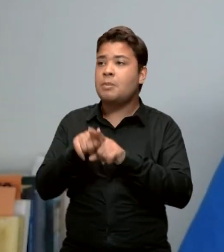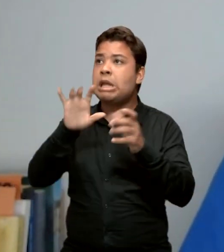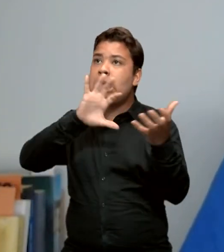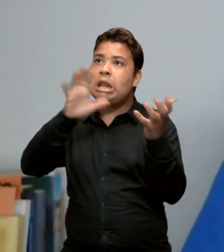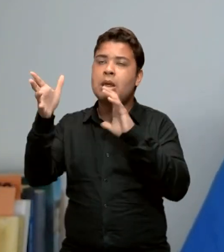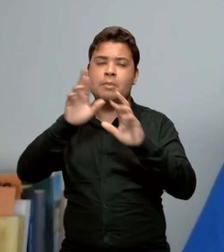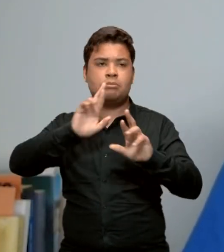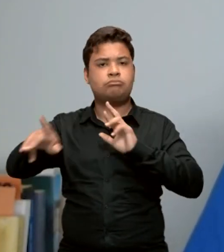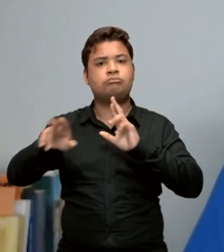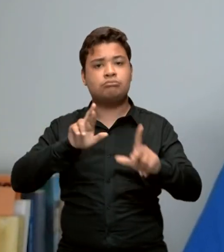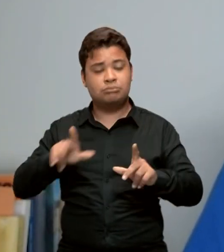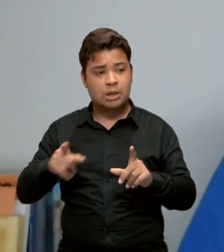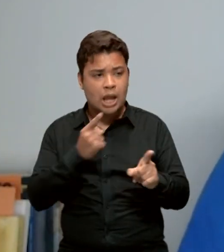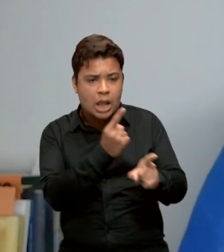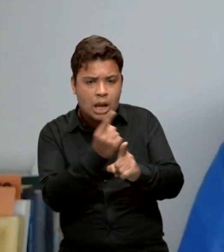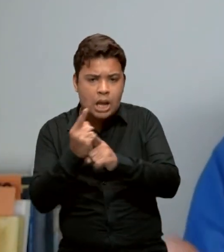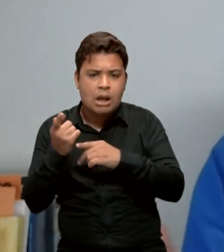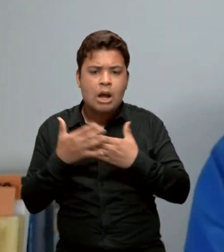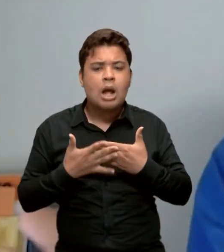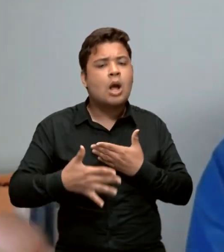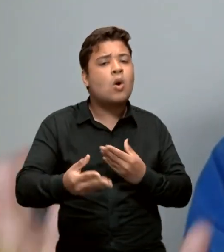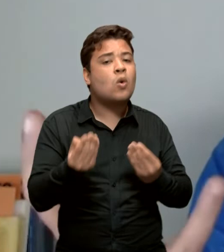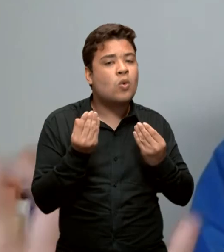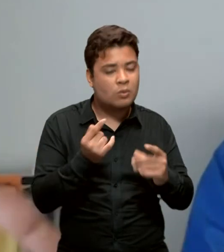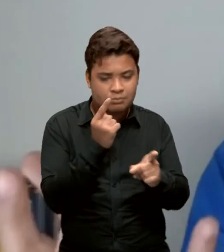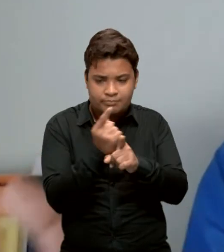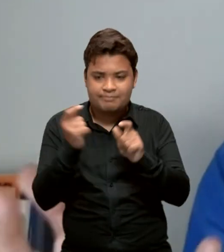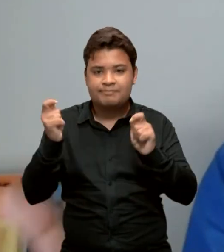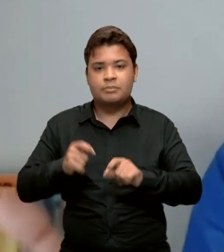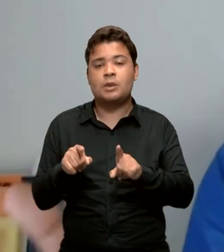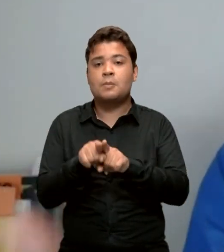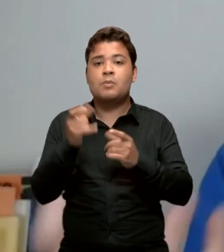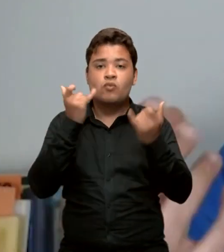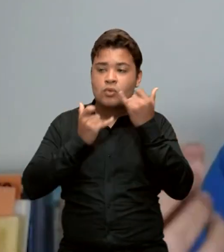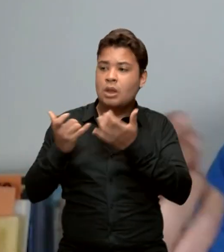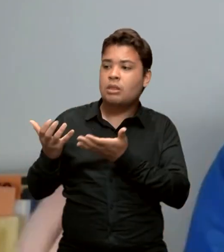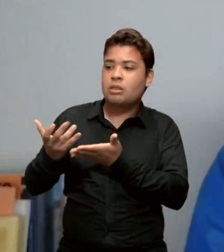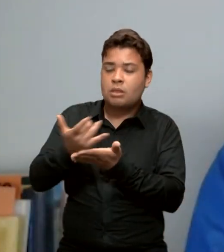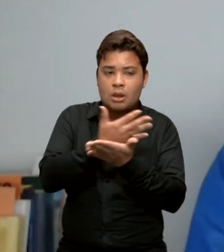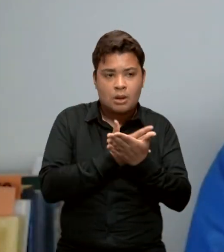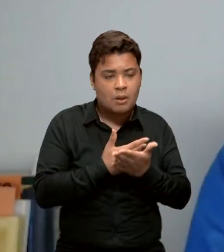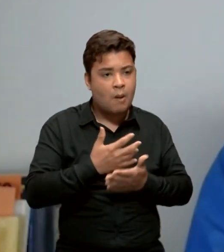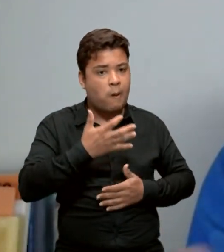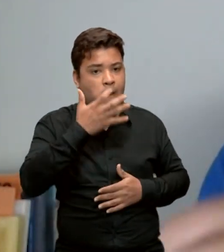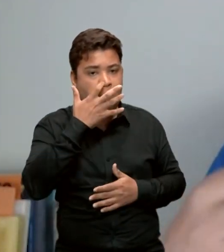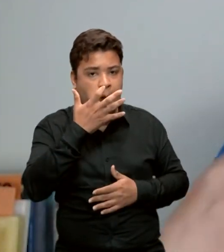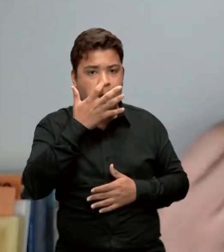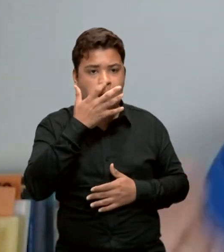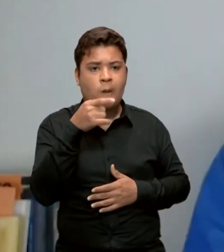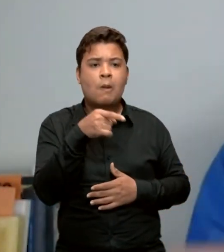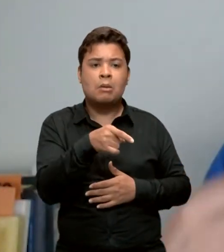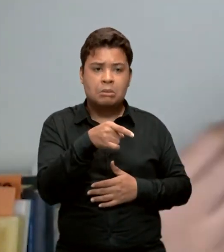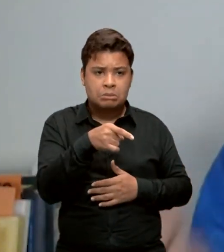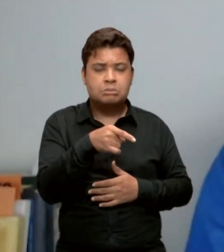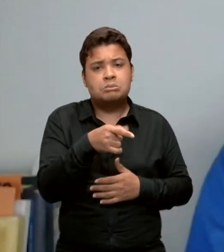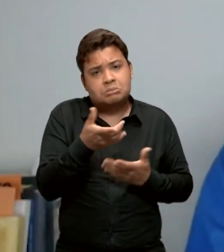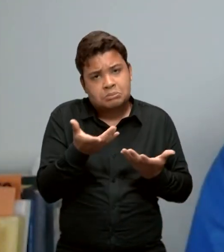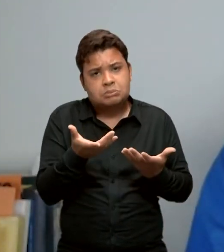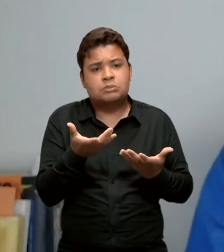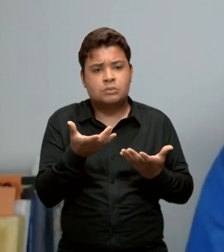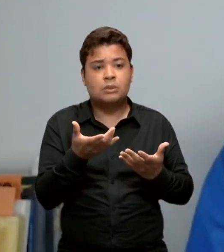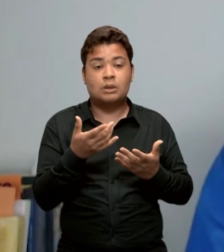A gente, a partir dessas predições, então, a gente pode pegar os dados observados, né, os dados que a gente consegue compilar dos morcegos a partir